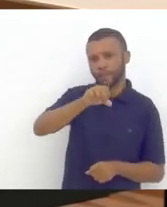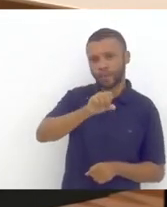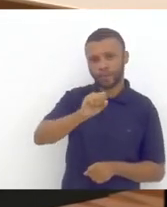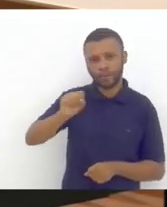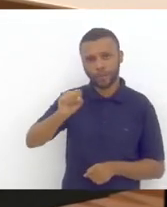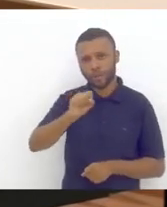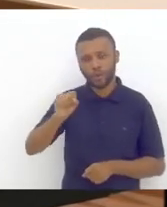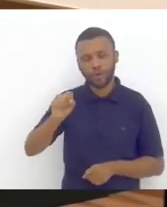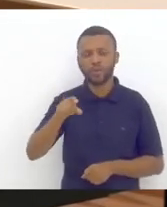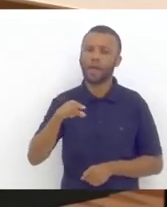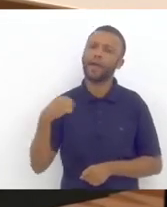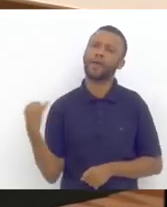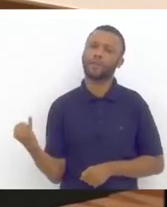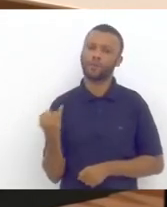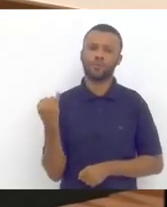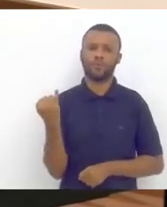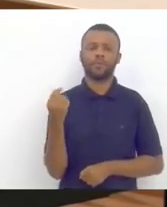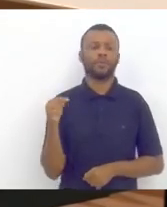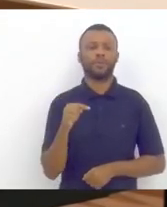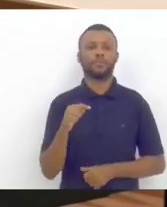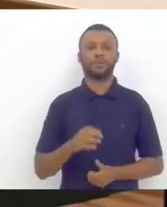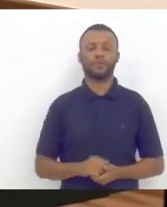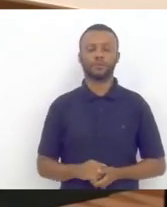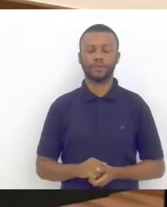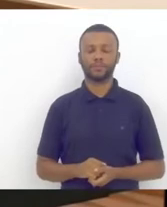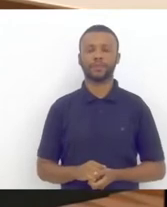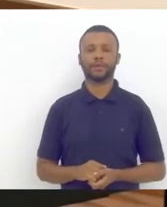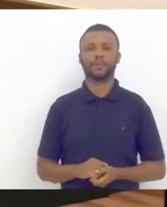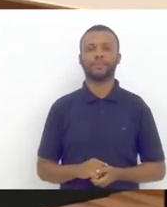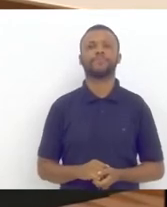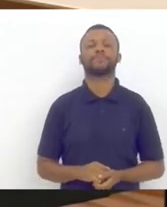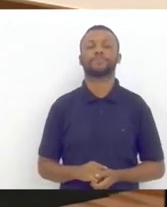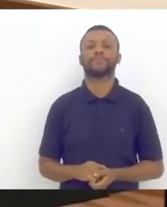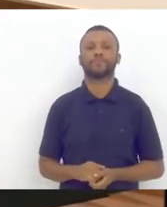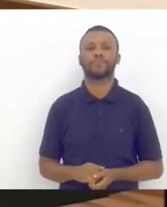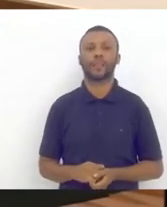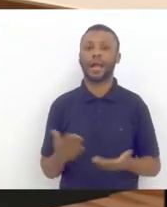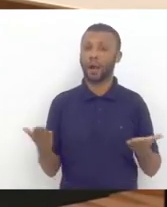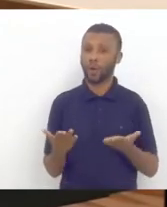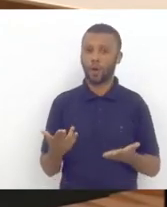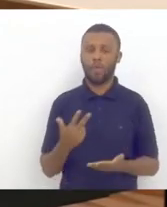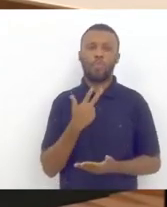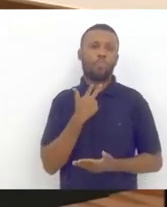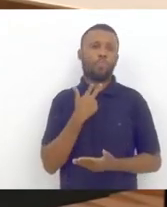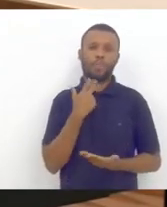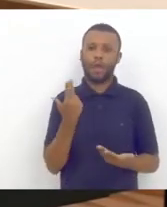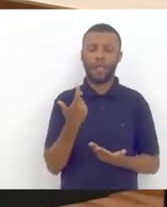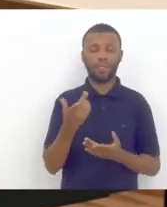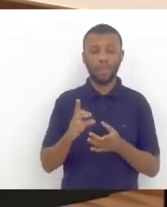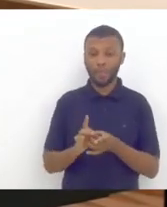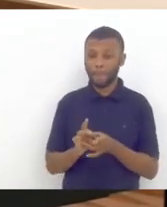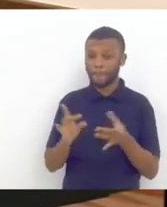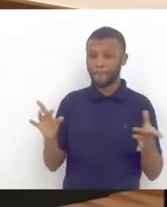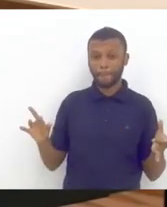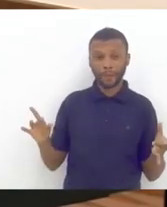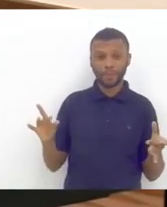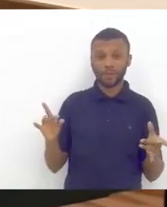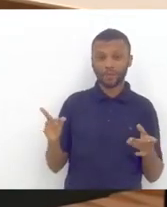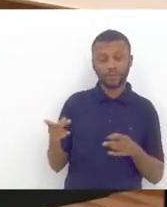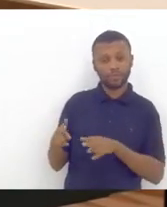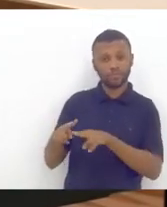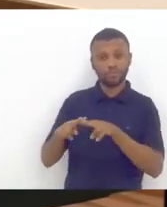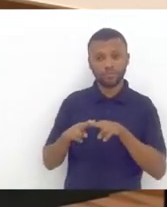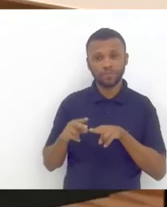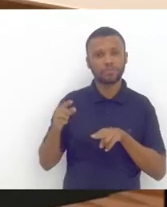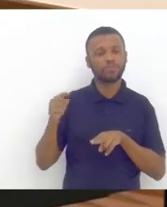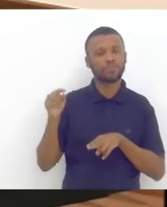é muito importante, né, neste momento. Não podemos fazer agora, os prazos não permitem, inclusive pela questão do VAR.